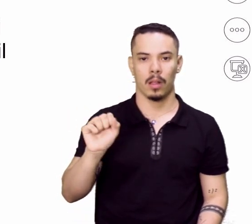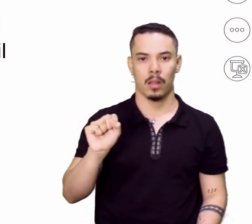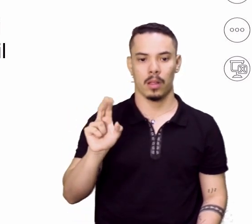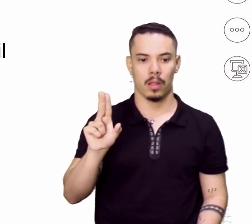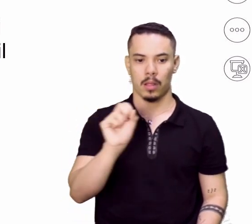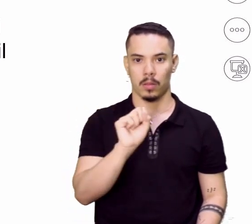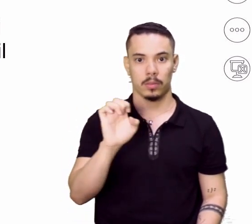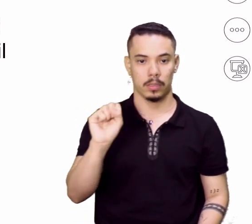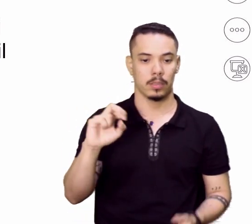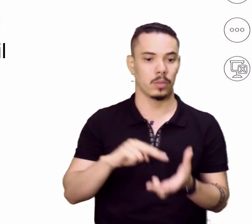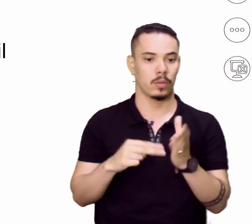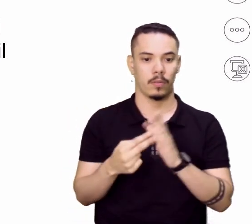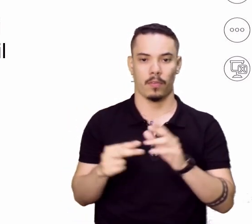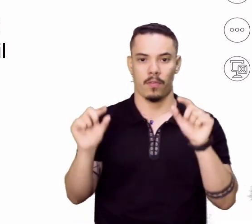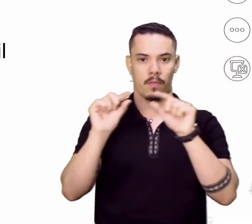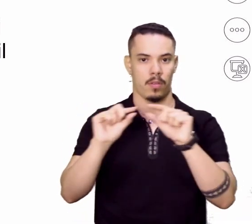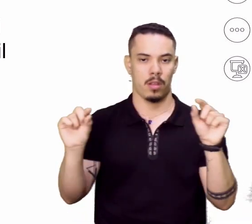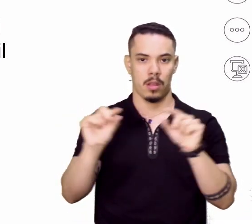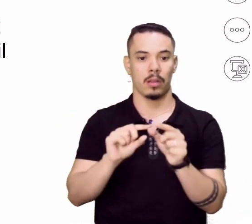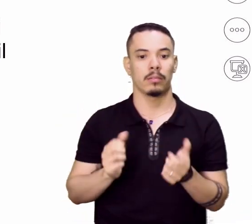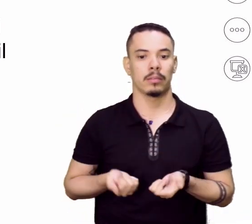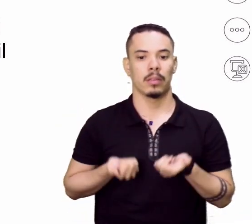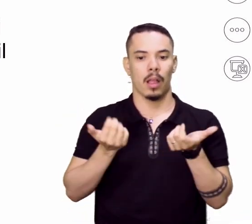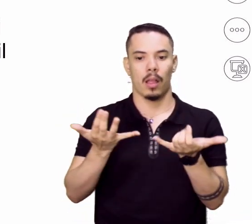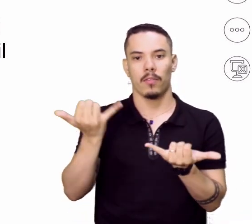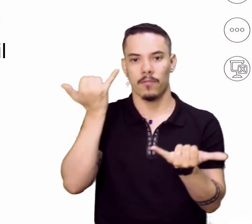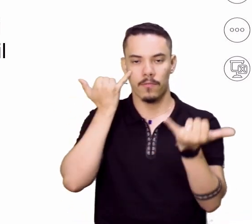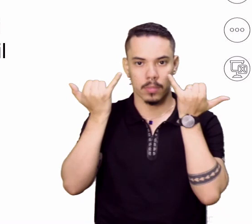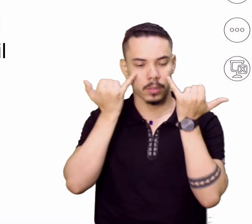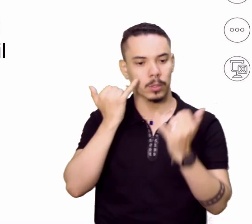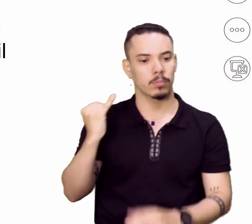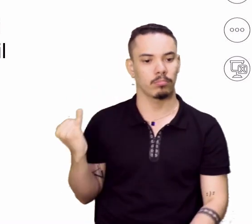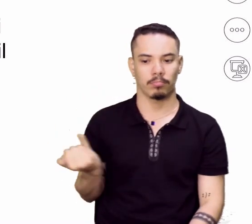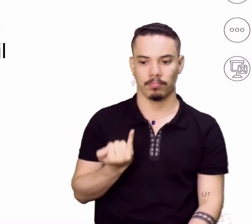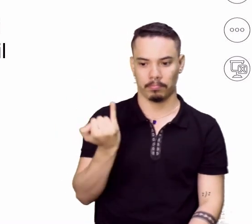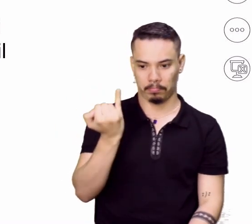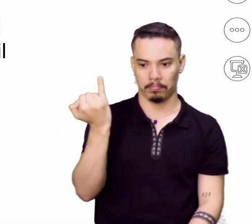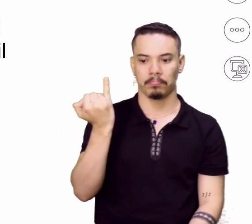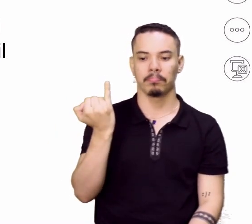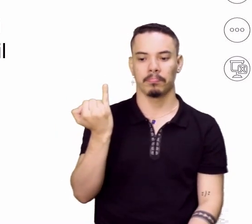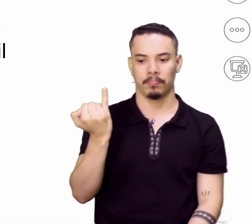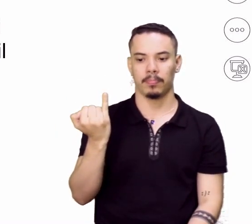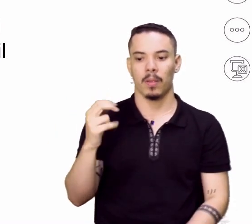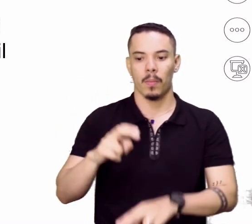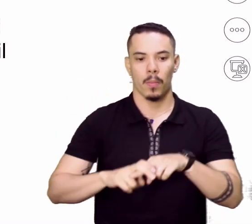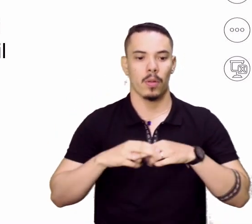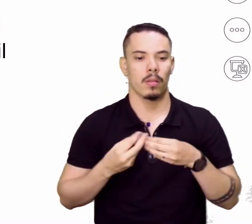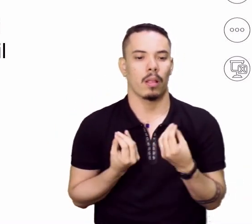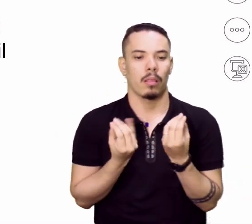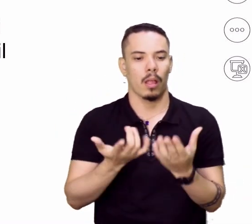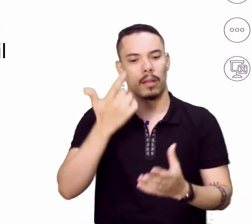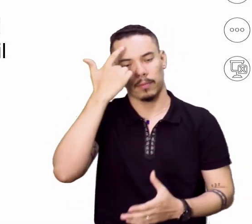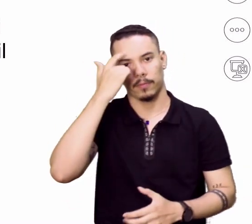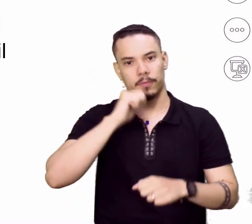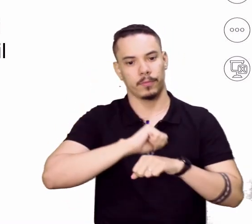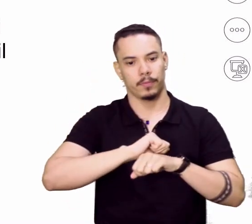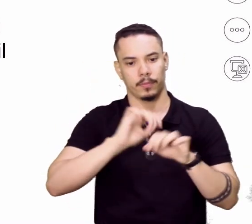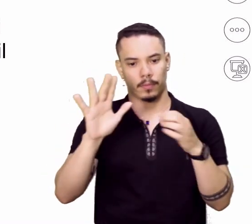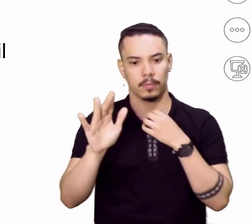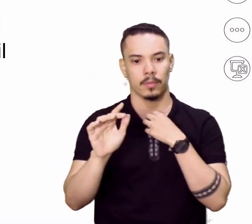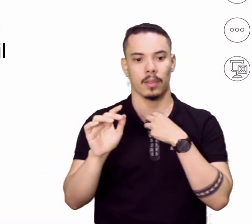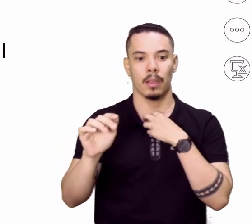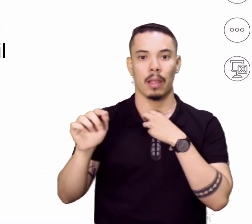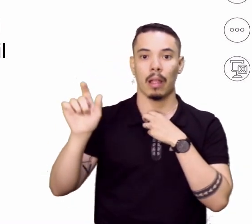tá? Dão informações importantes e deixam explícito a quem ou